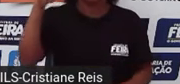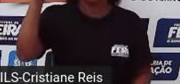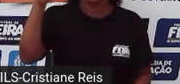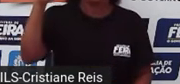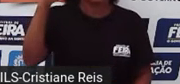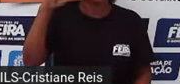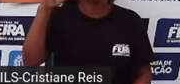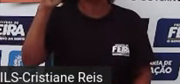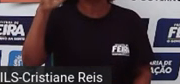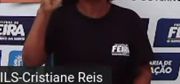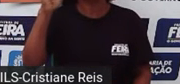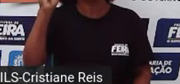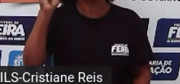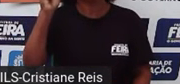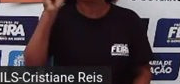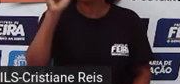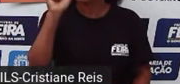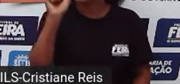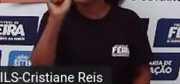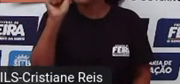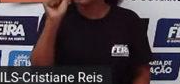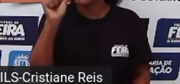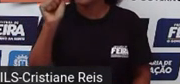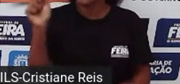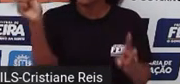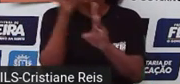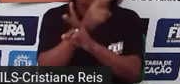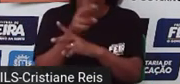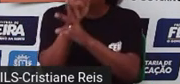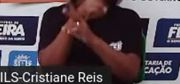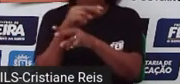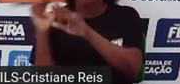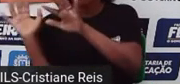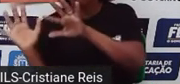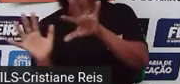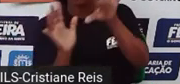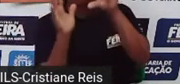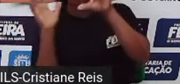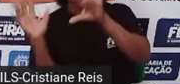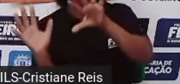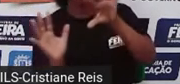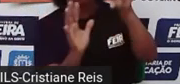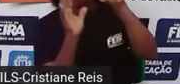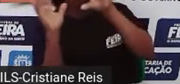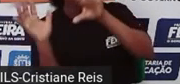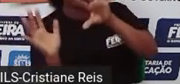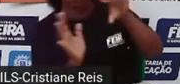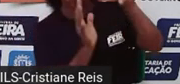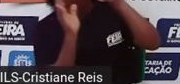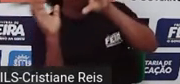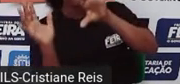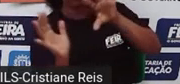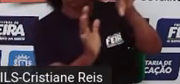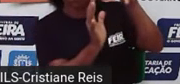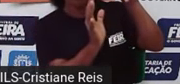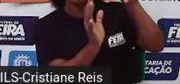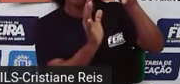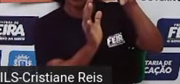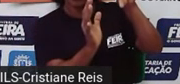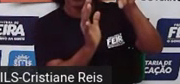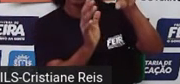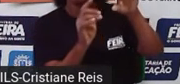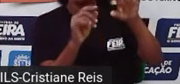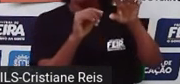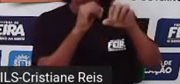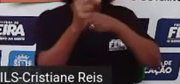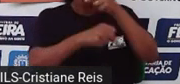são Monções pro São aqui são ventos da é que eles mudam de direção de acordo com a